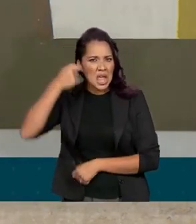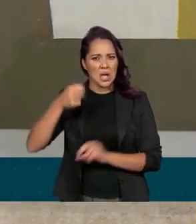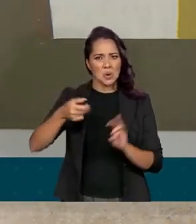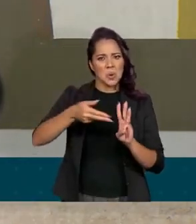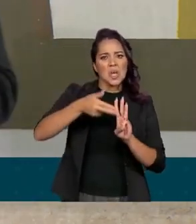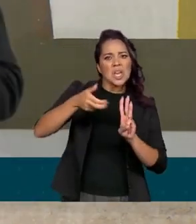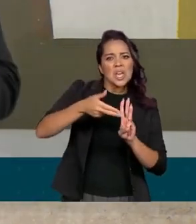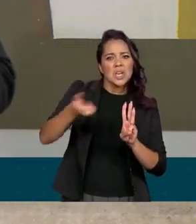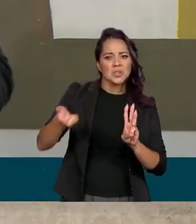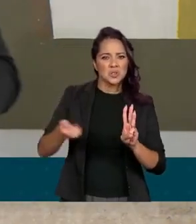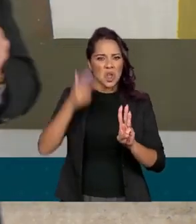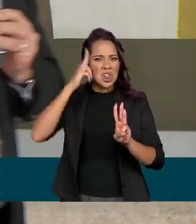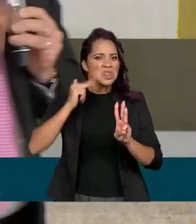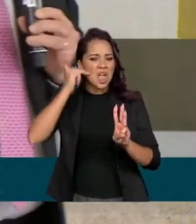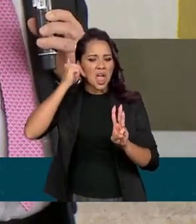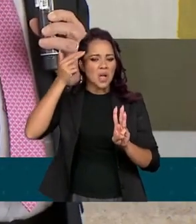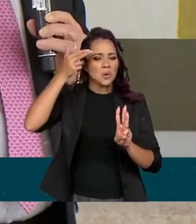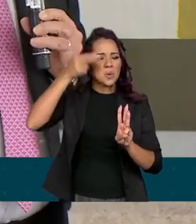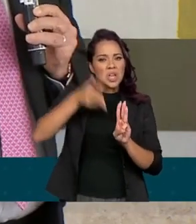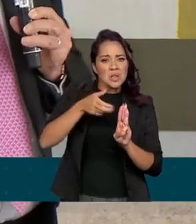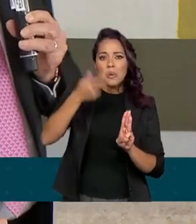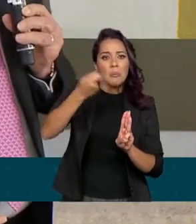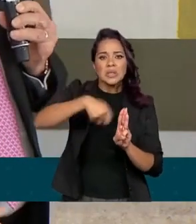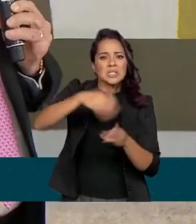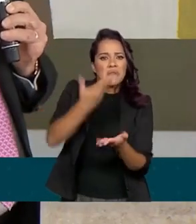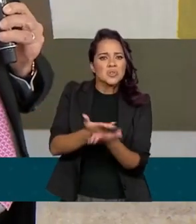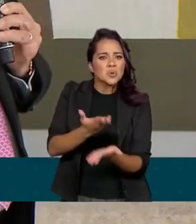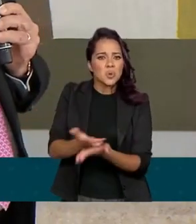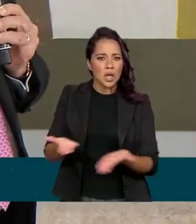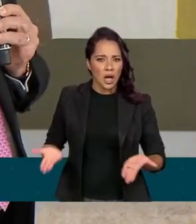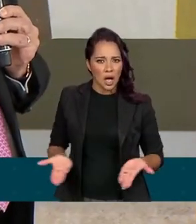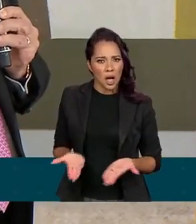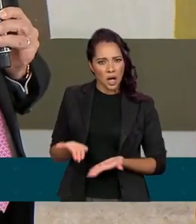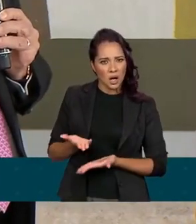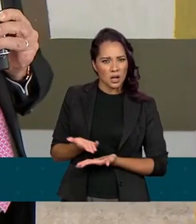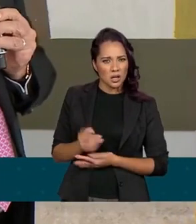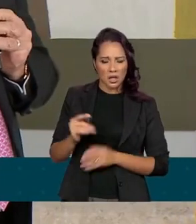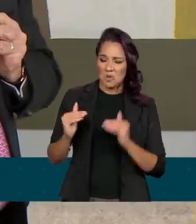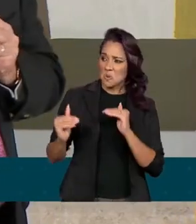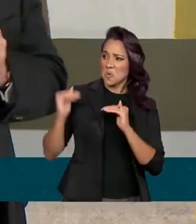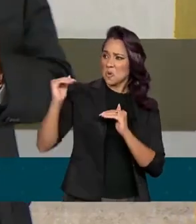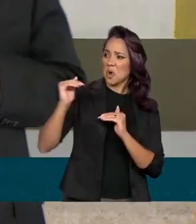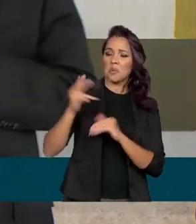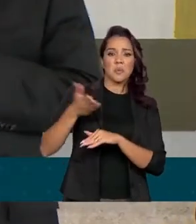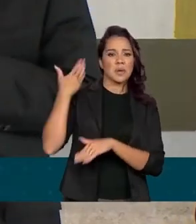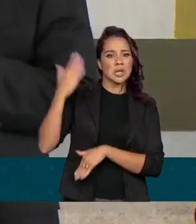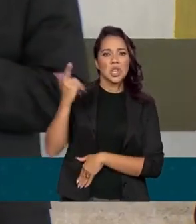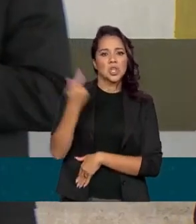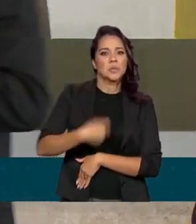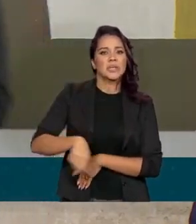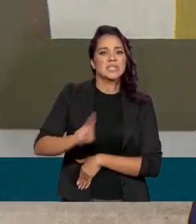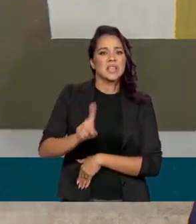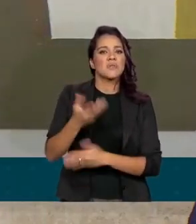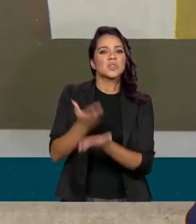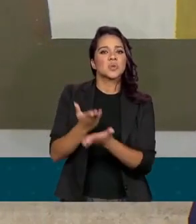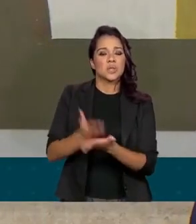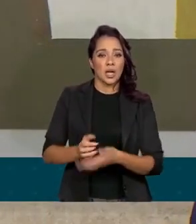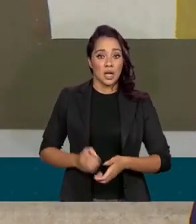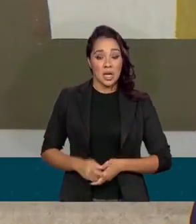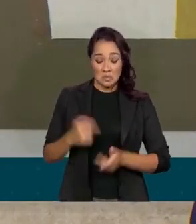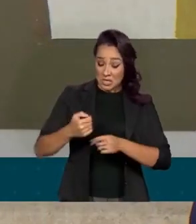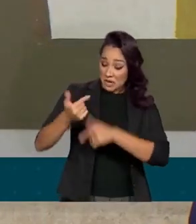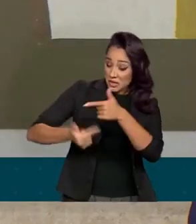índio. Essa gente não precisava estudar, segundo a lógica da elite daquele tempo, não precisava estudar. Eles tinham